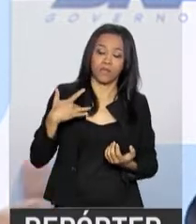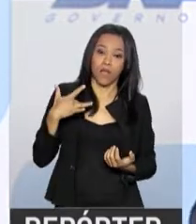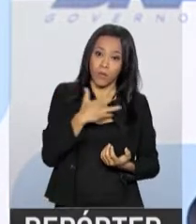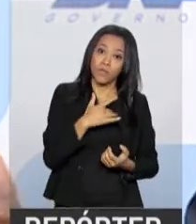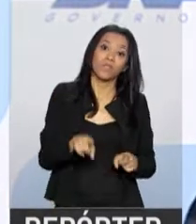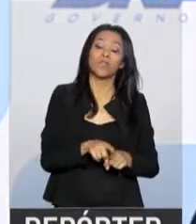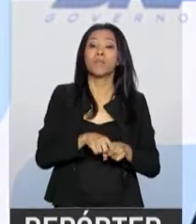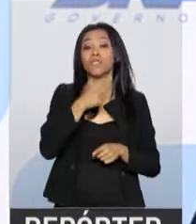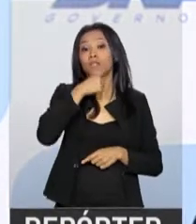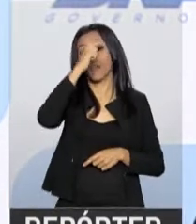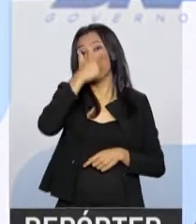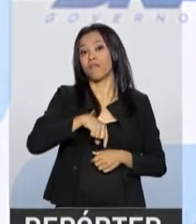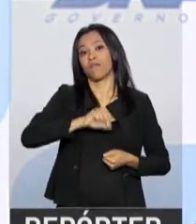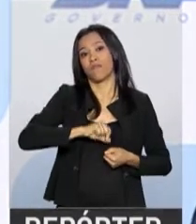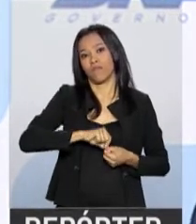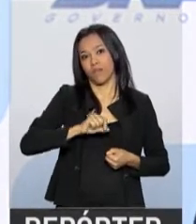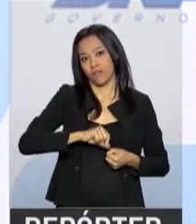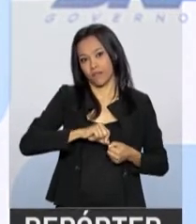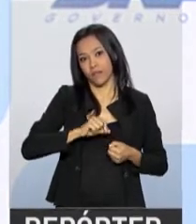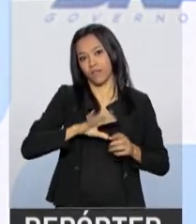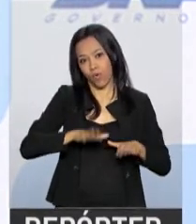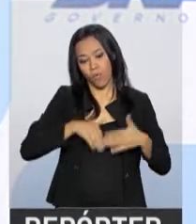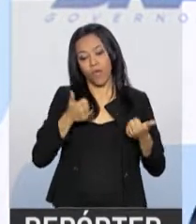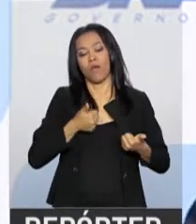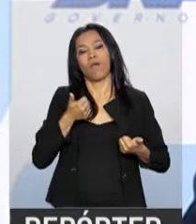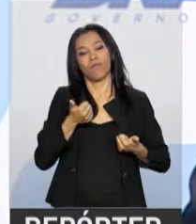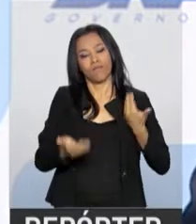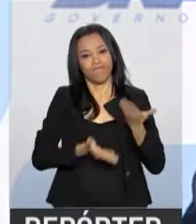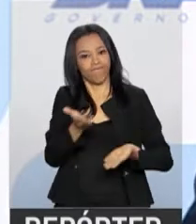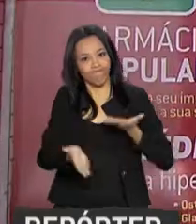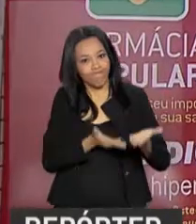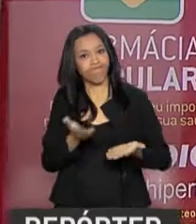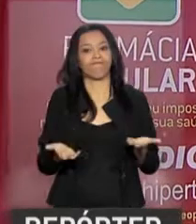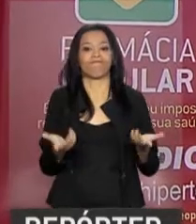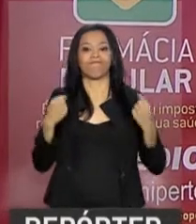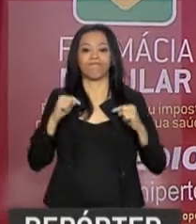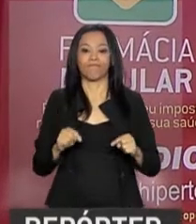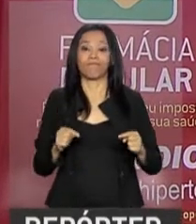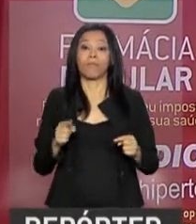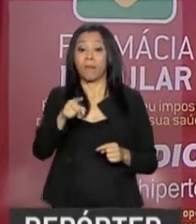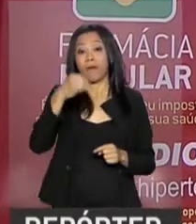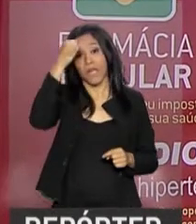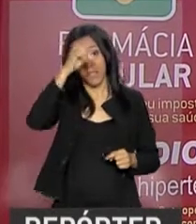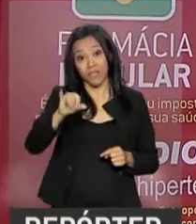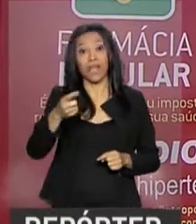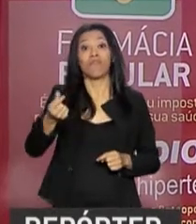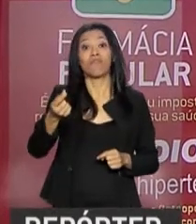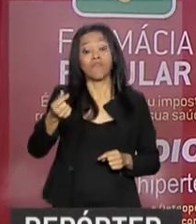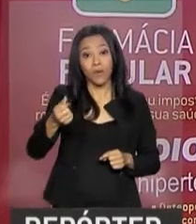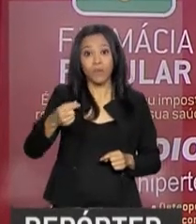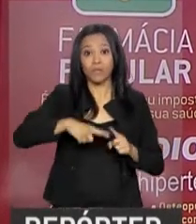para a garantia da melhor aplicação dos recursos humanos do sus e pra eliminar distorções de preços pagos